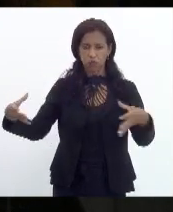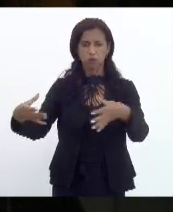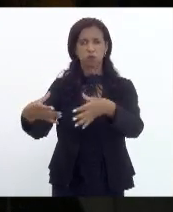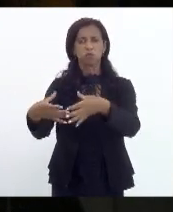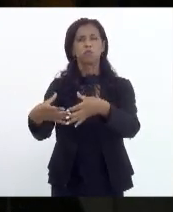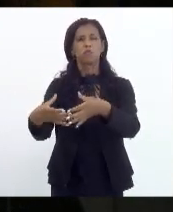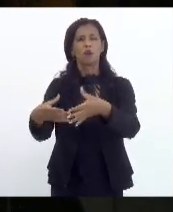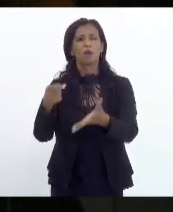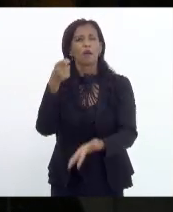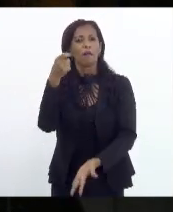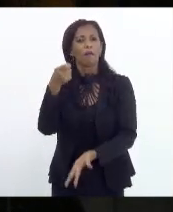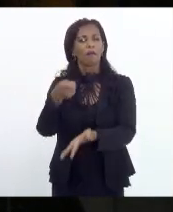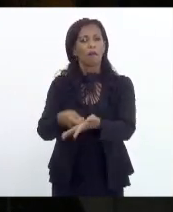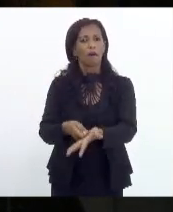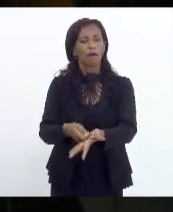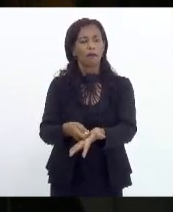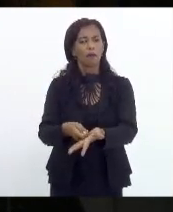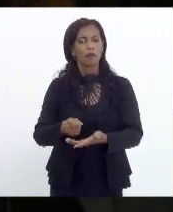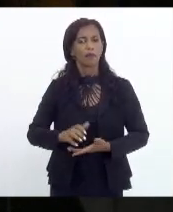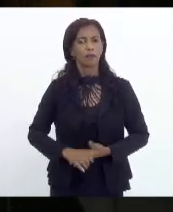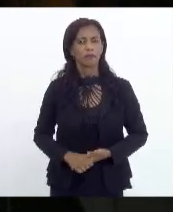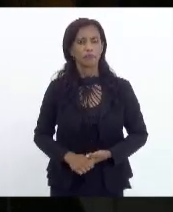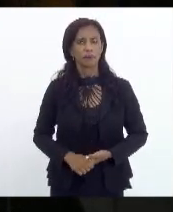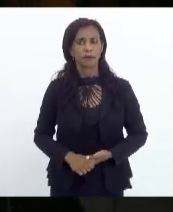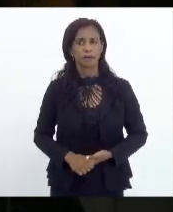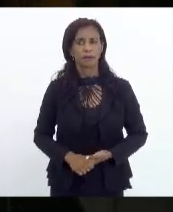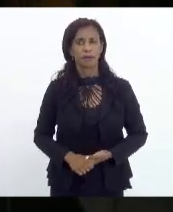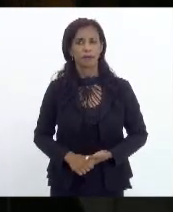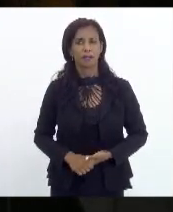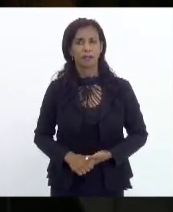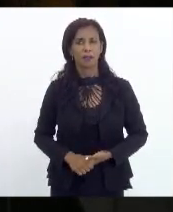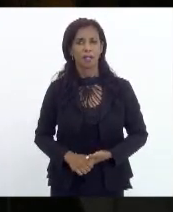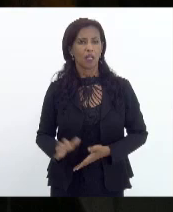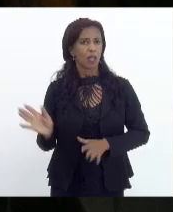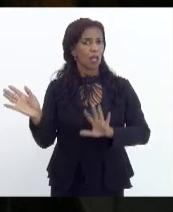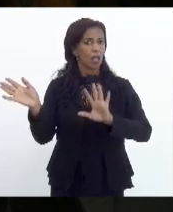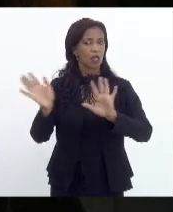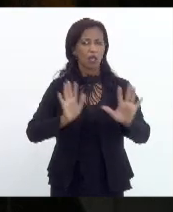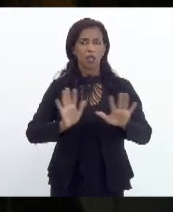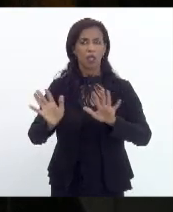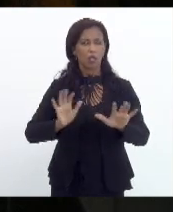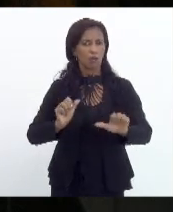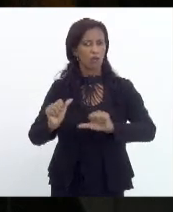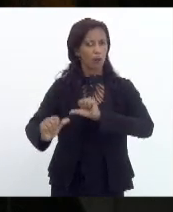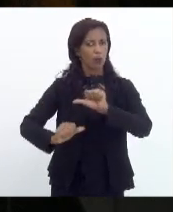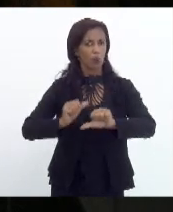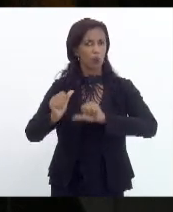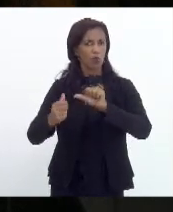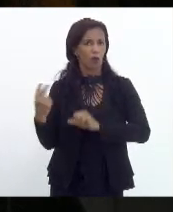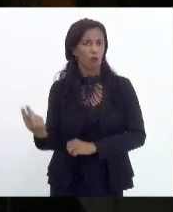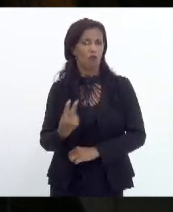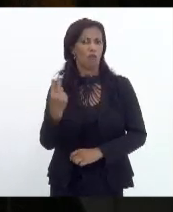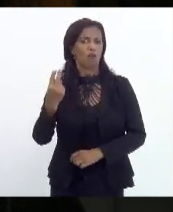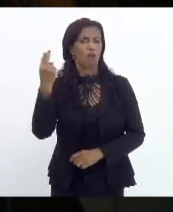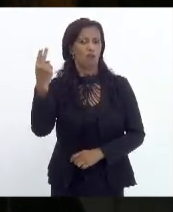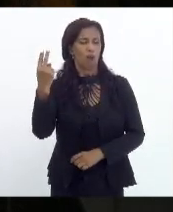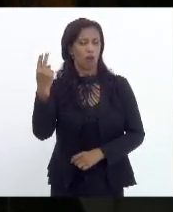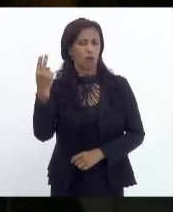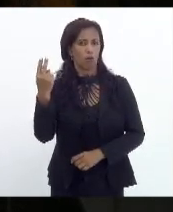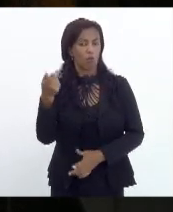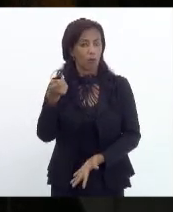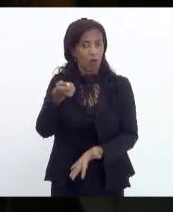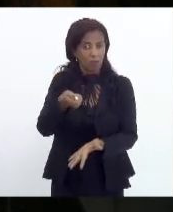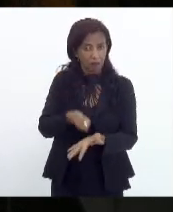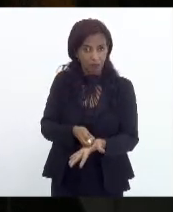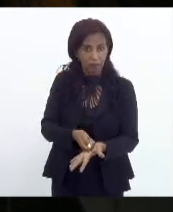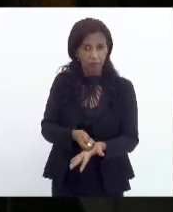para reafirmar que não mexer lá no preço do combustível para